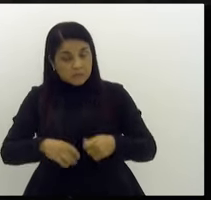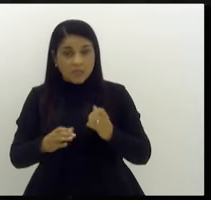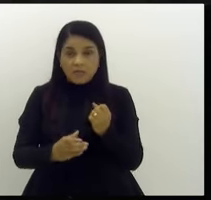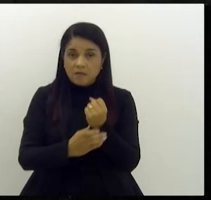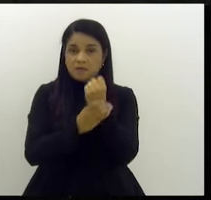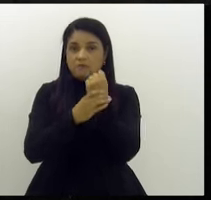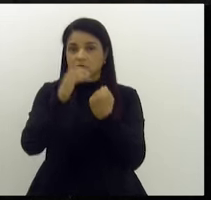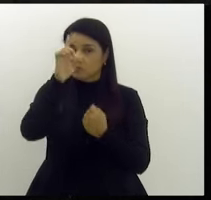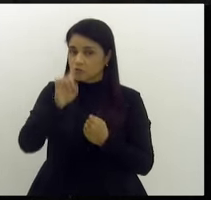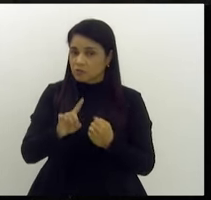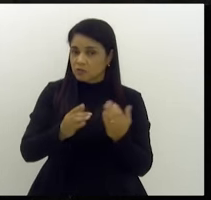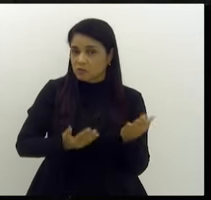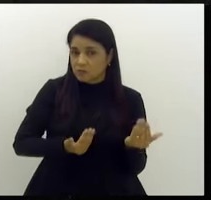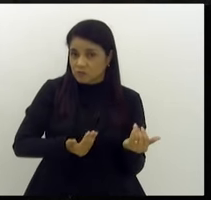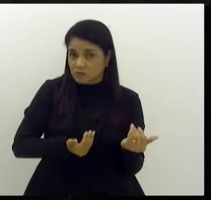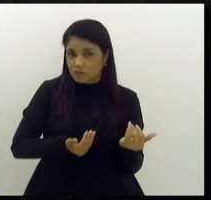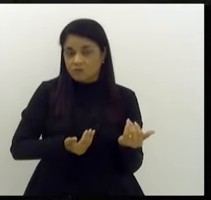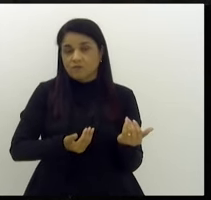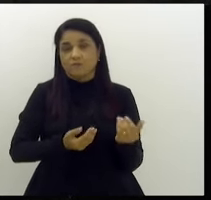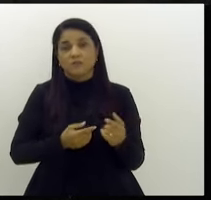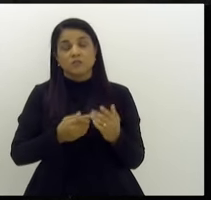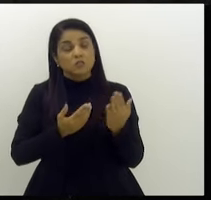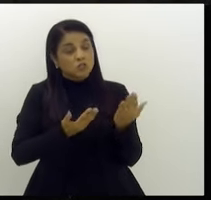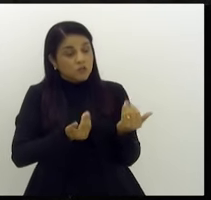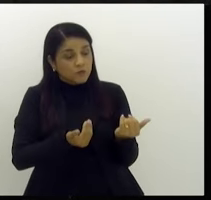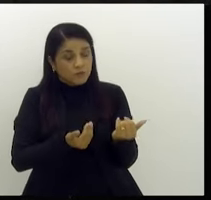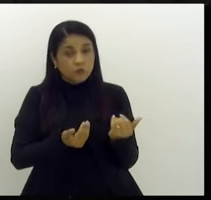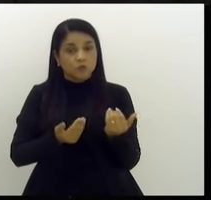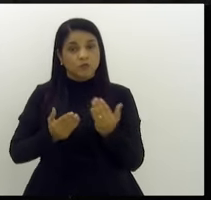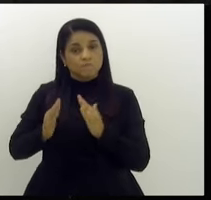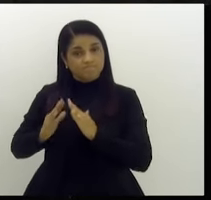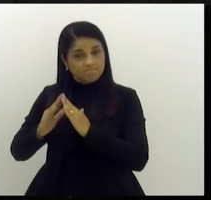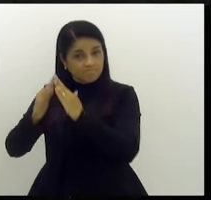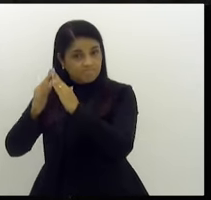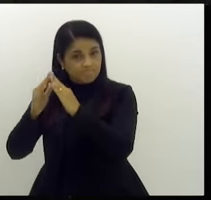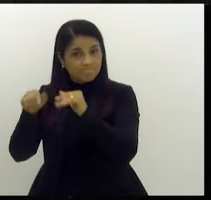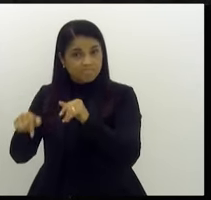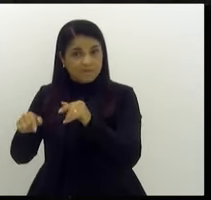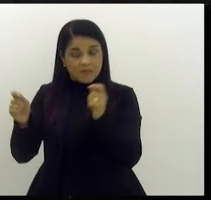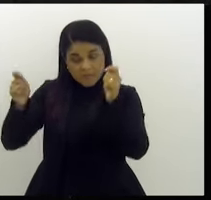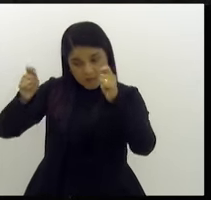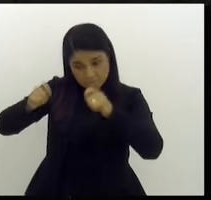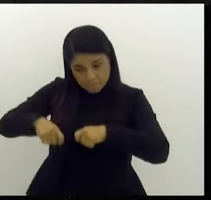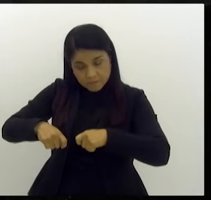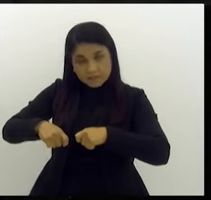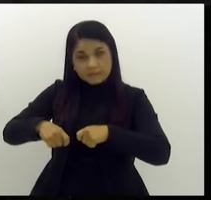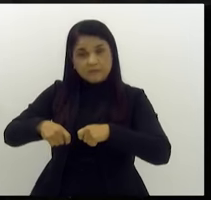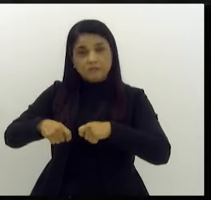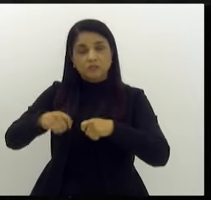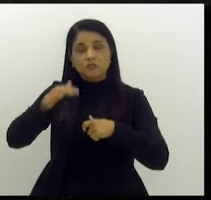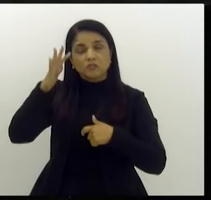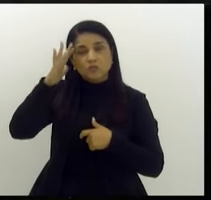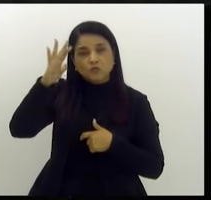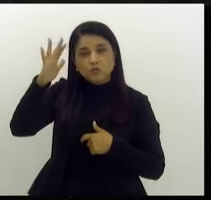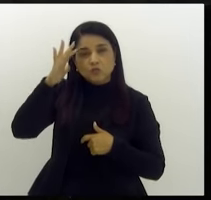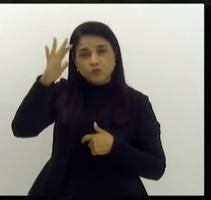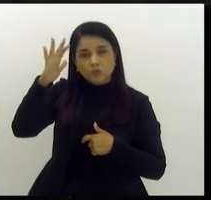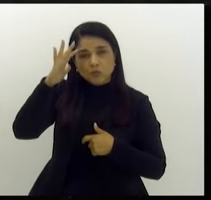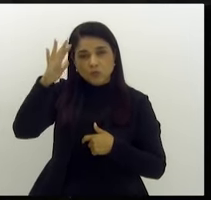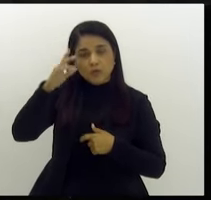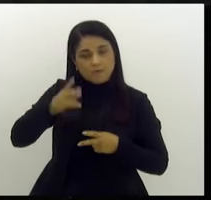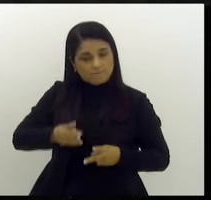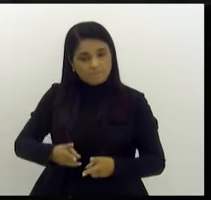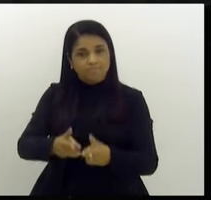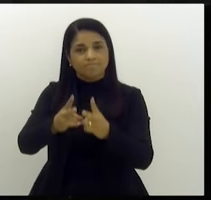nossa juventude é preciso colocar a juventude favelada com a capacidade e a necessidade de sonhar em seguir